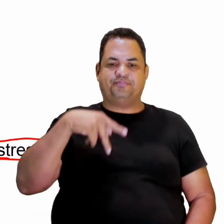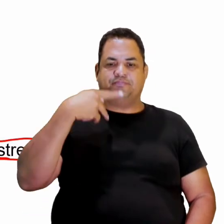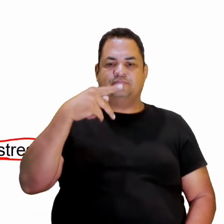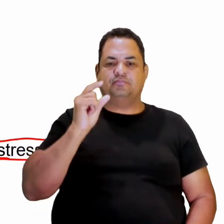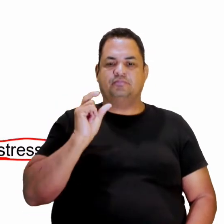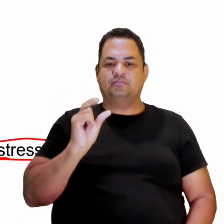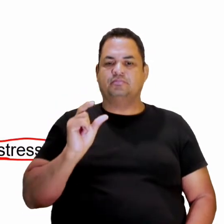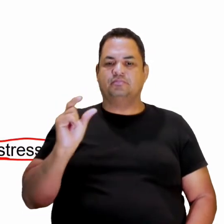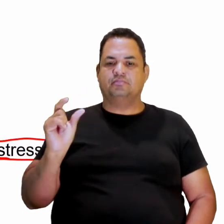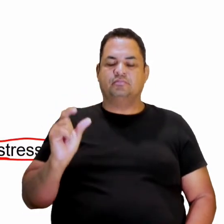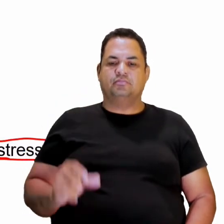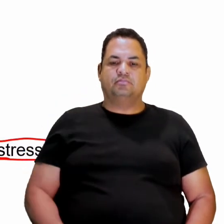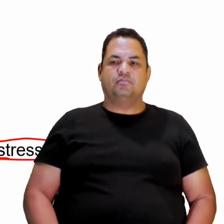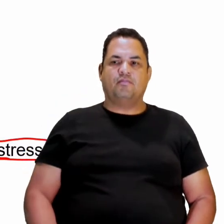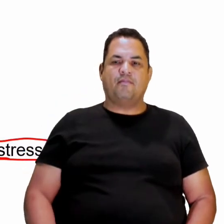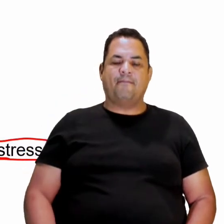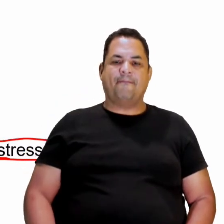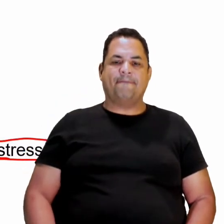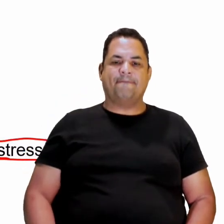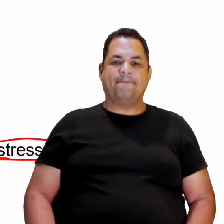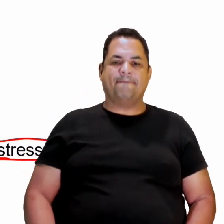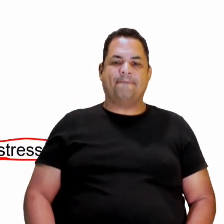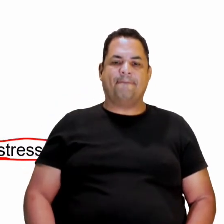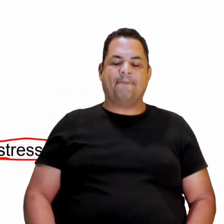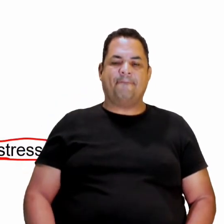palavra aqui, prefer.